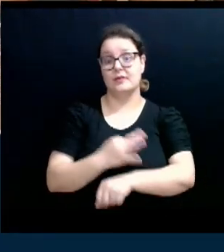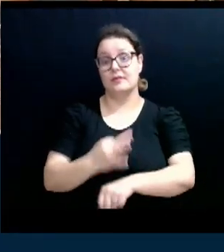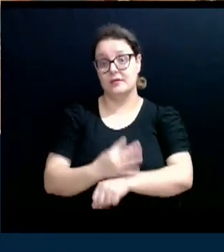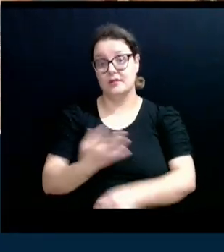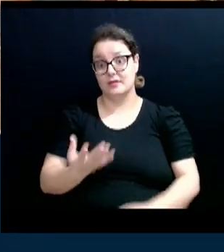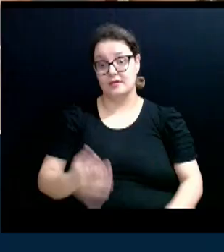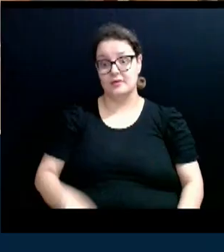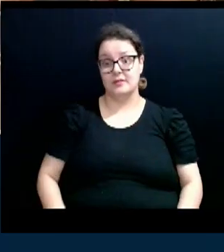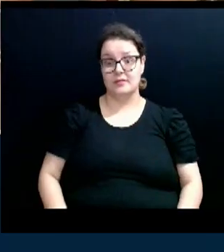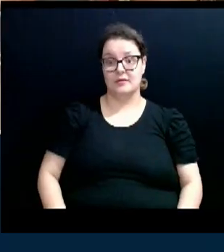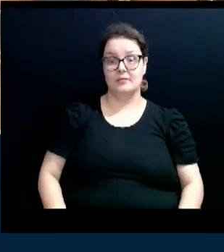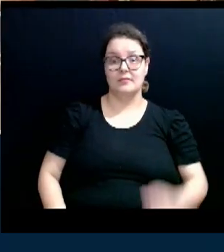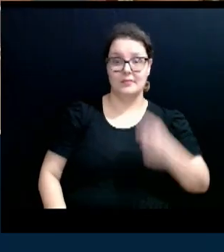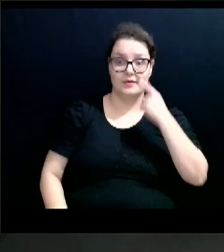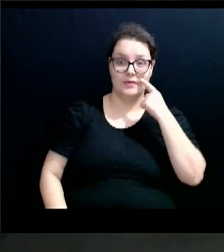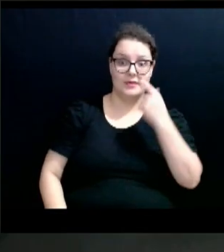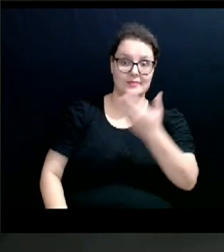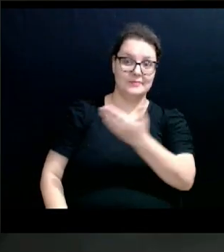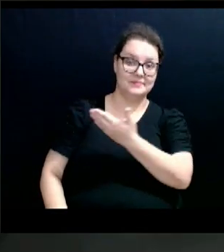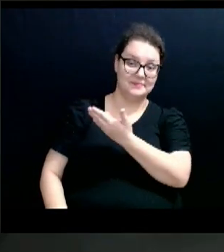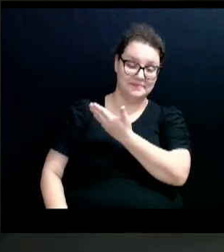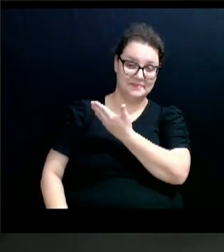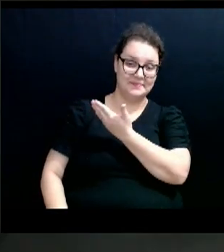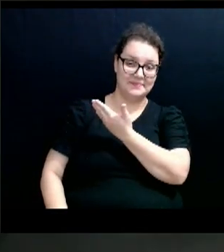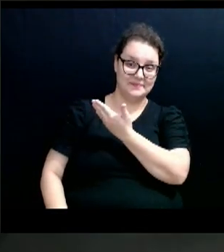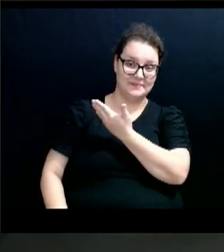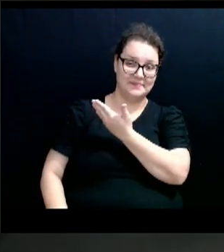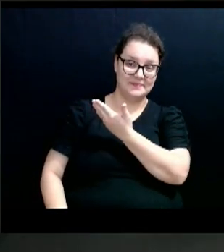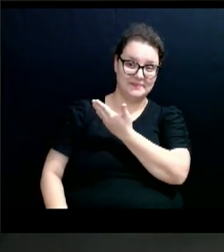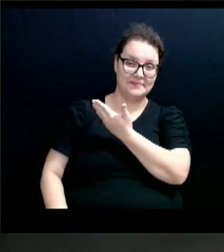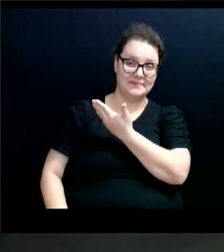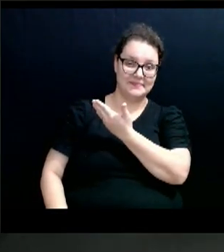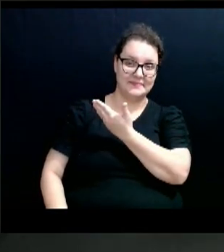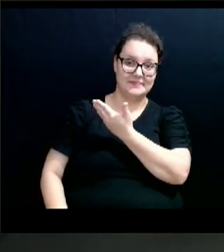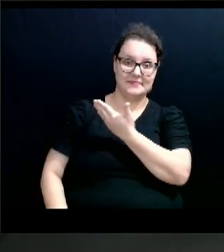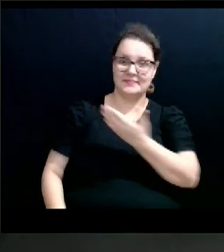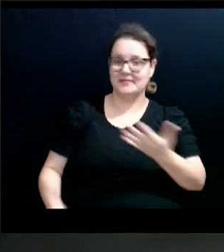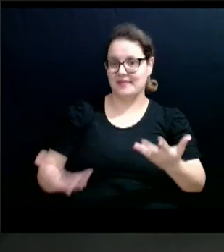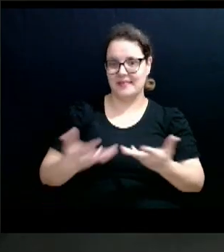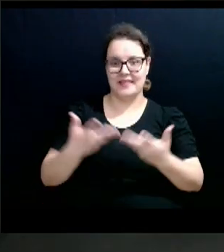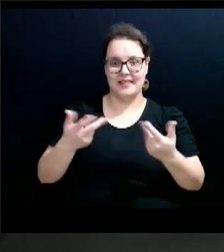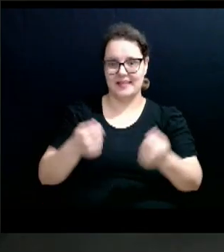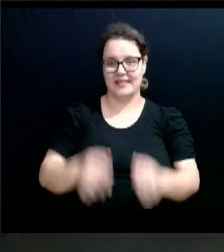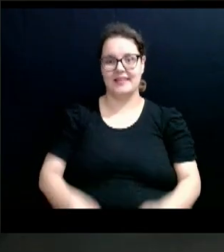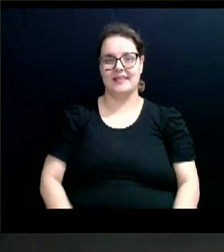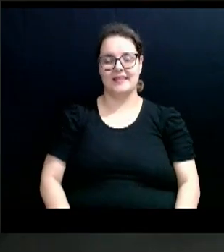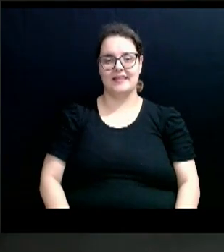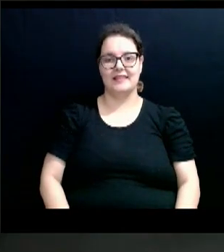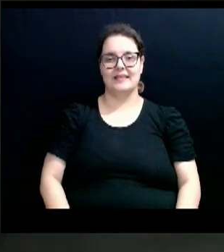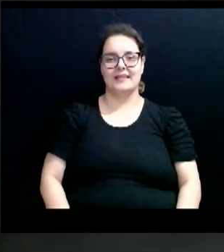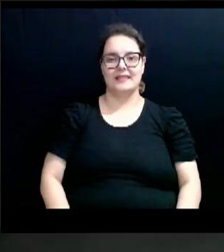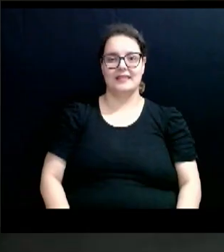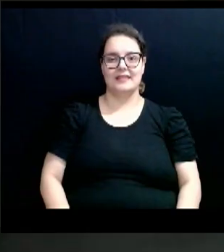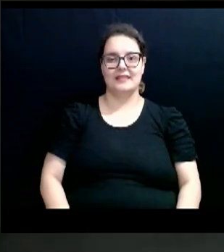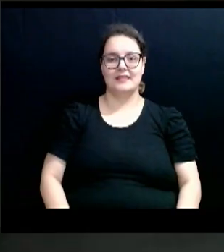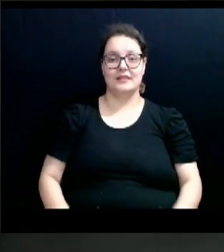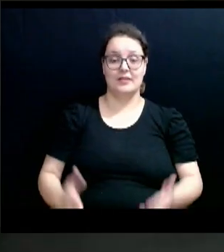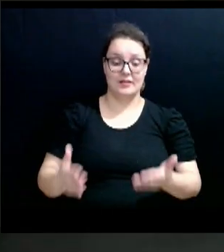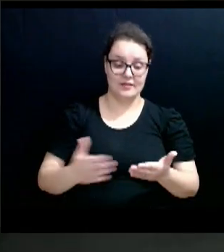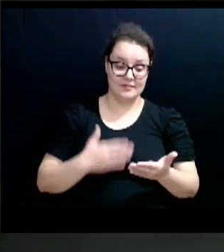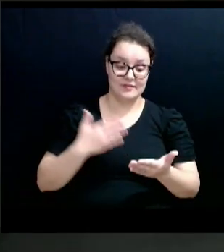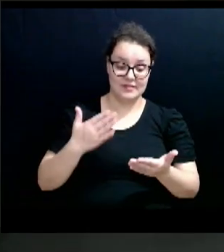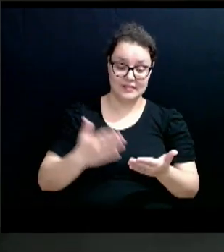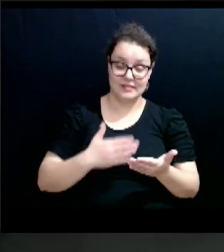ó. Aqui, isso aqui é maravilhoso, né? Você pegar, você folhear e